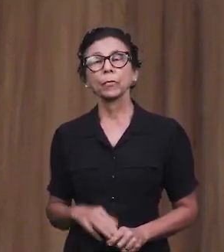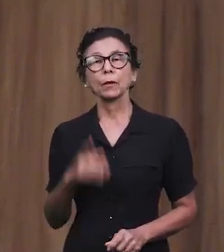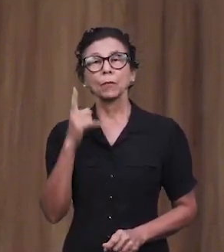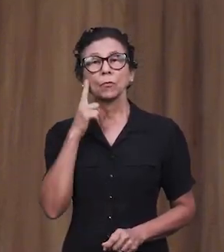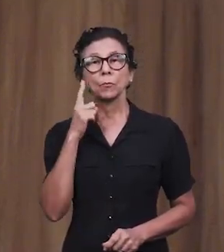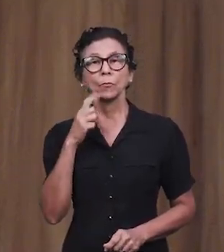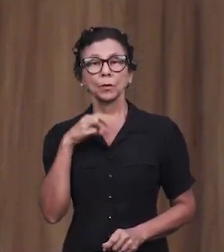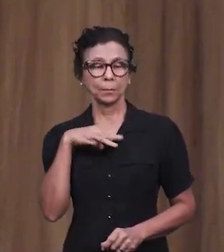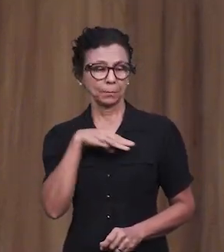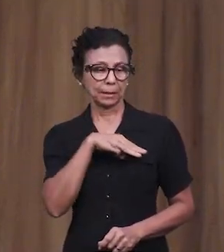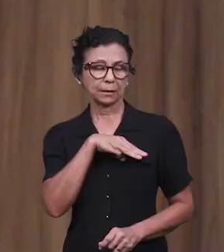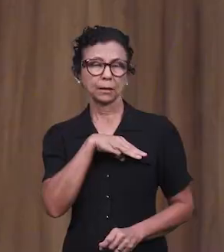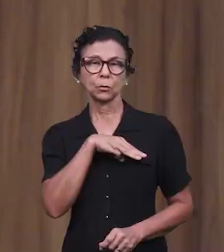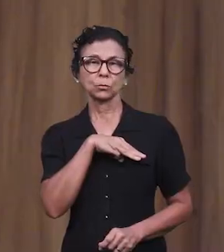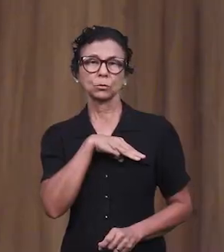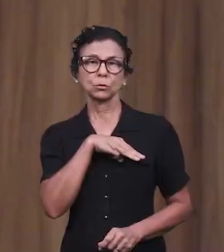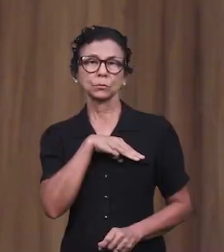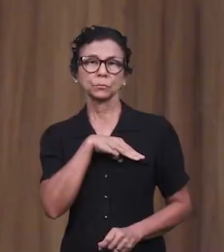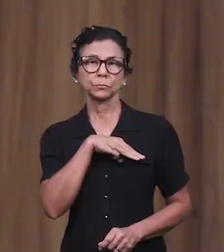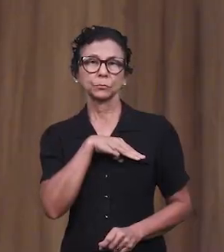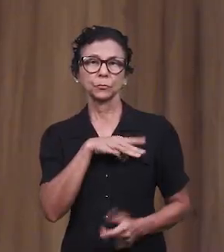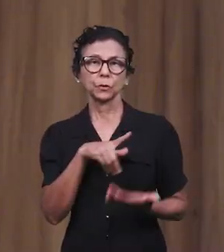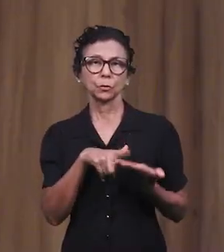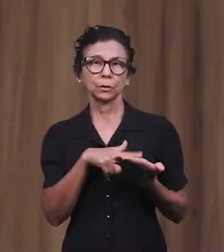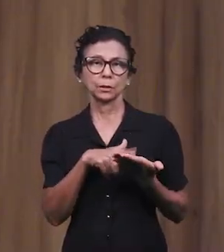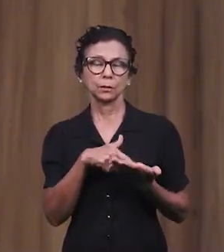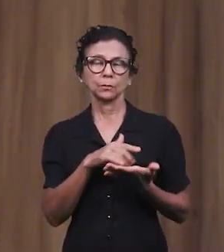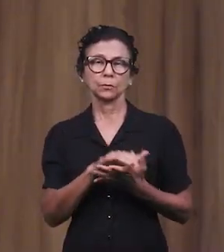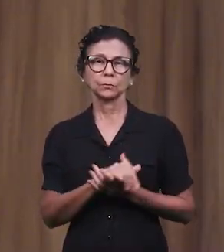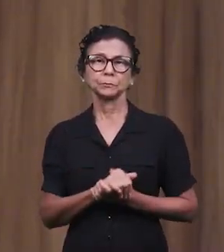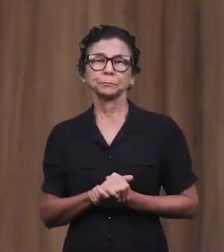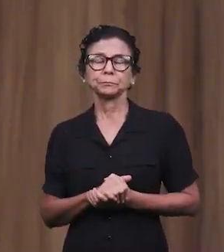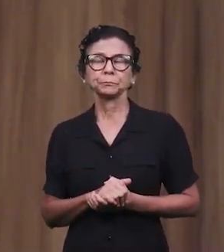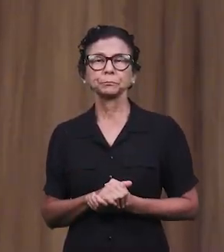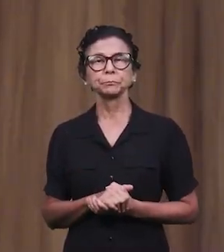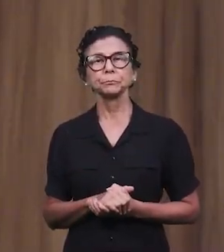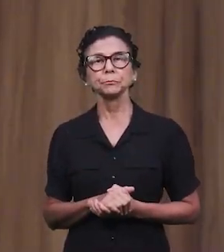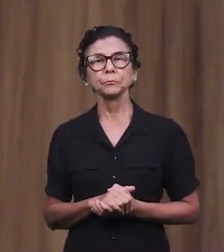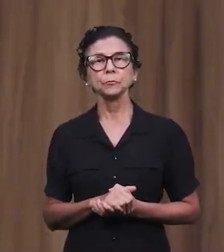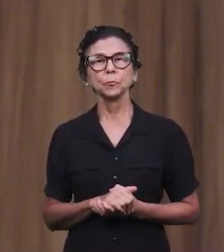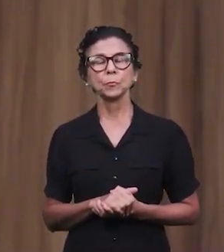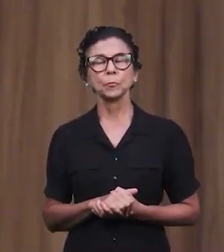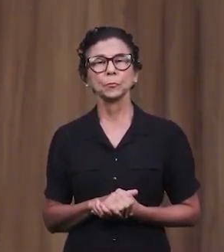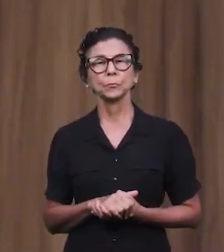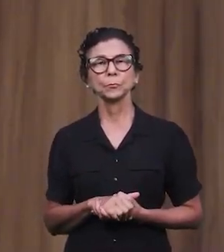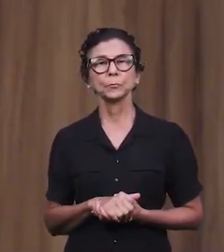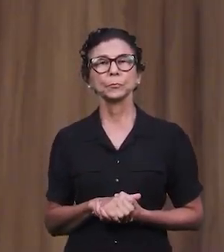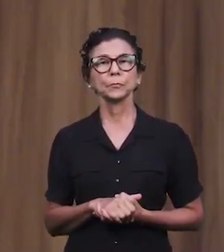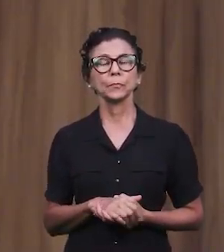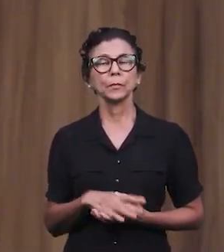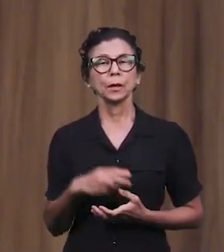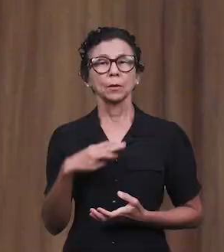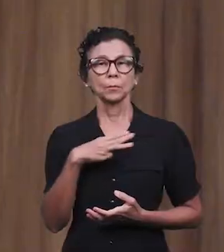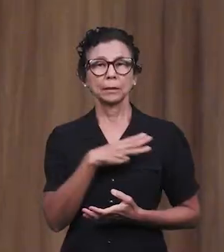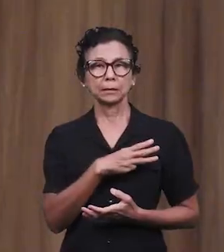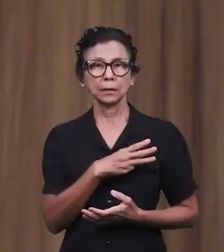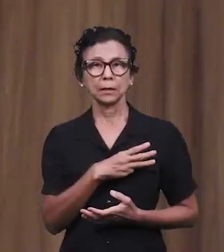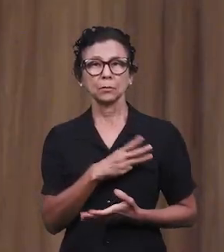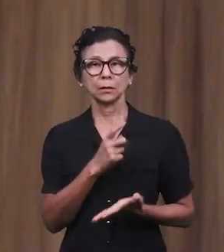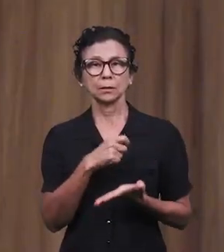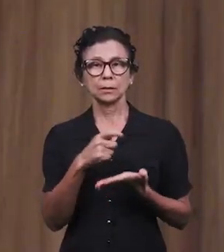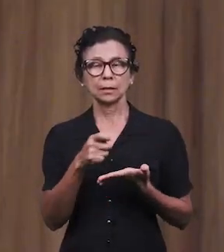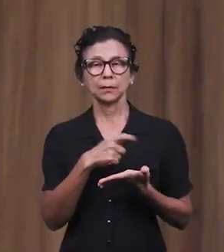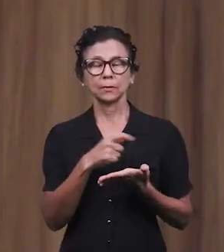de Mateus. Nós sabemos que Mateus ele escreve para todos, mas a ênfase